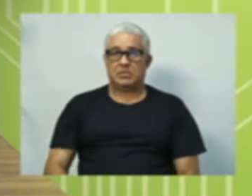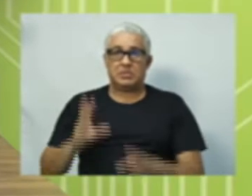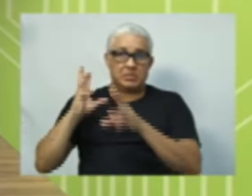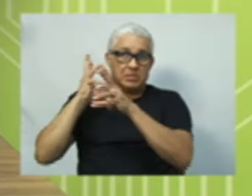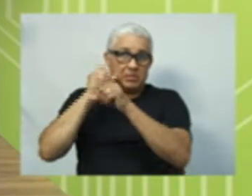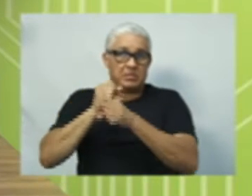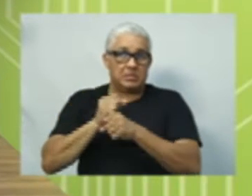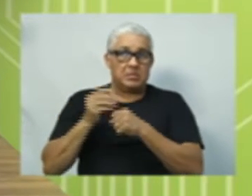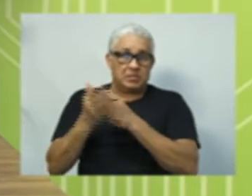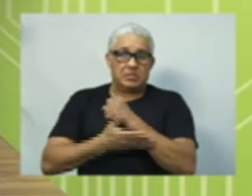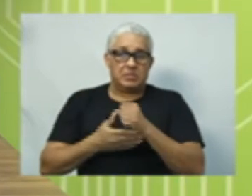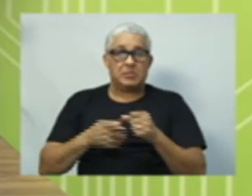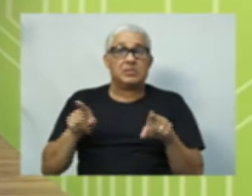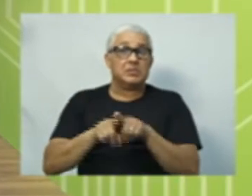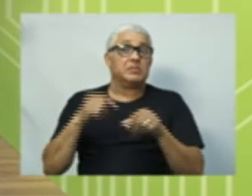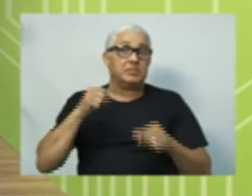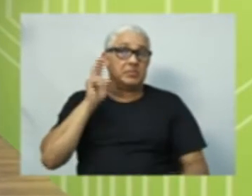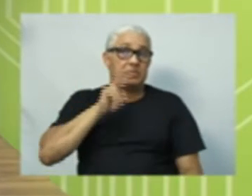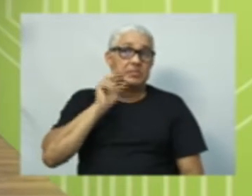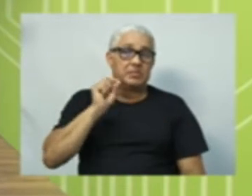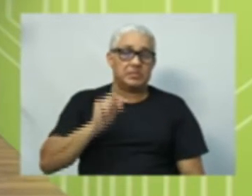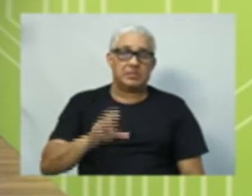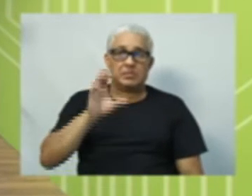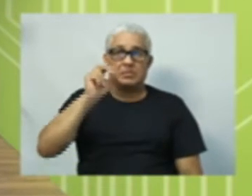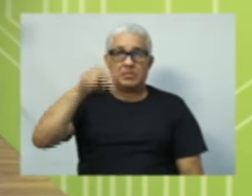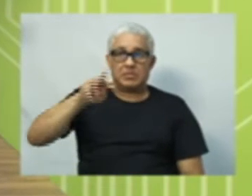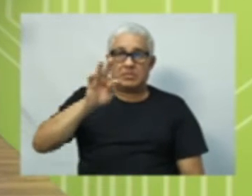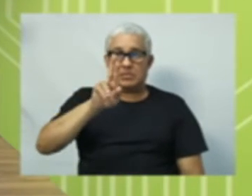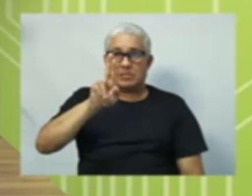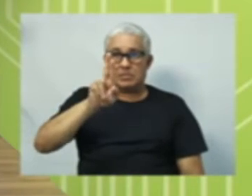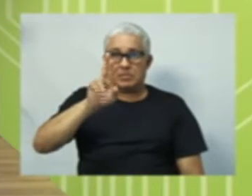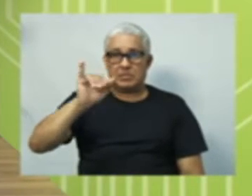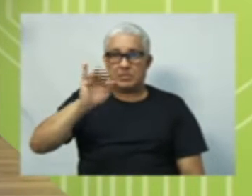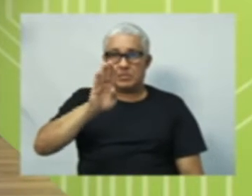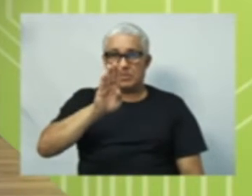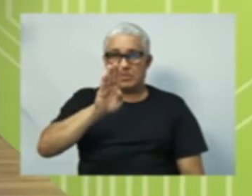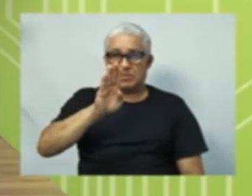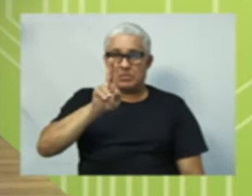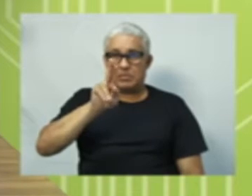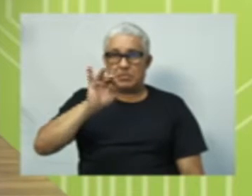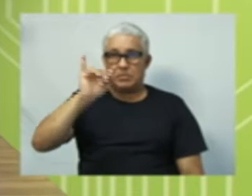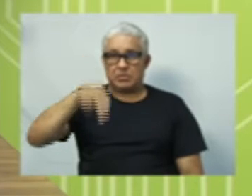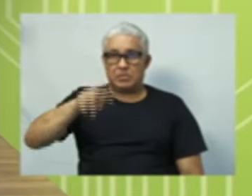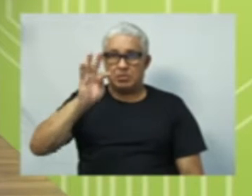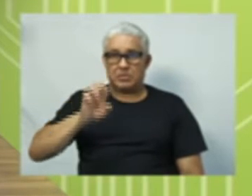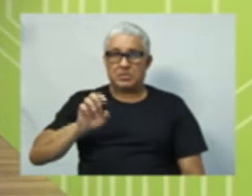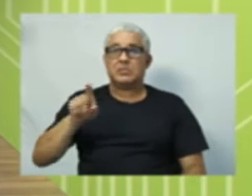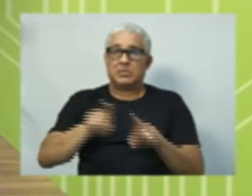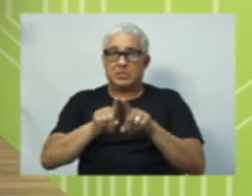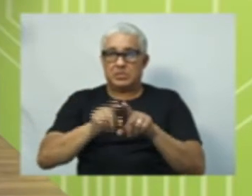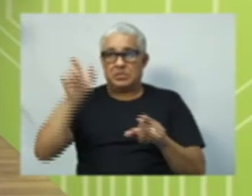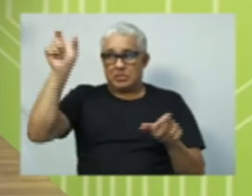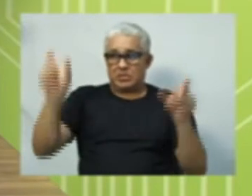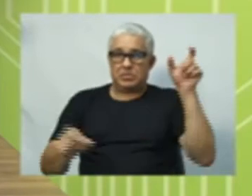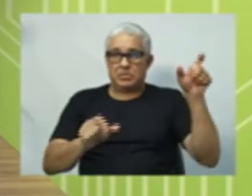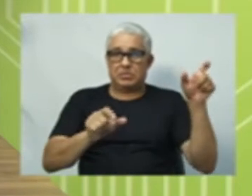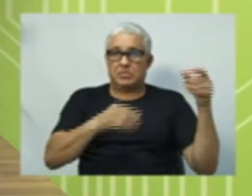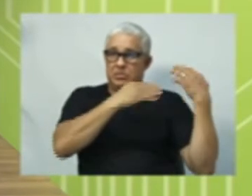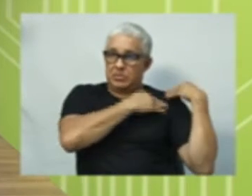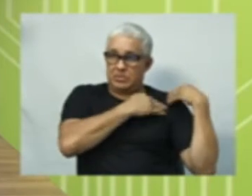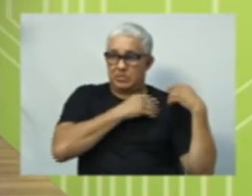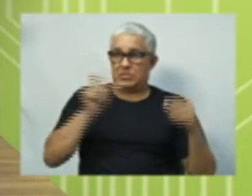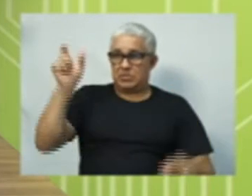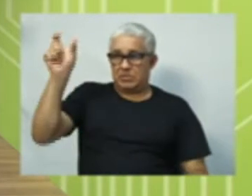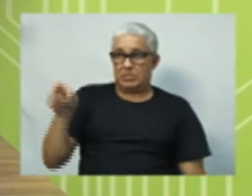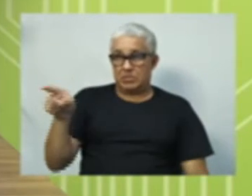Outro ponto também que a gente tem que lembrar. Contribuinte. Quem é o contribuinte e quem é o responsável? O contribuinte nem sempre